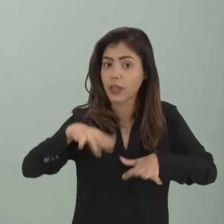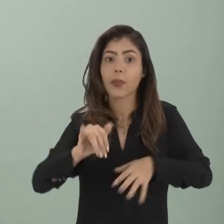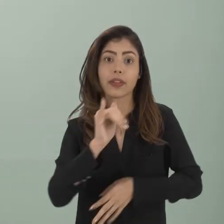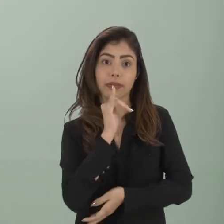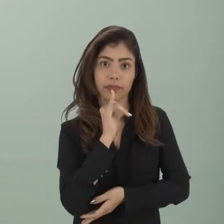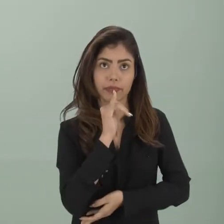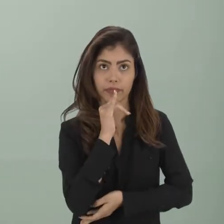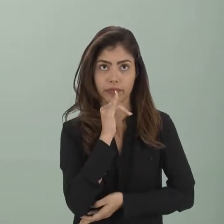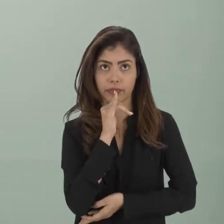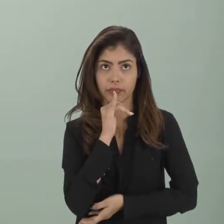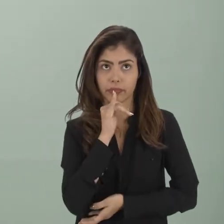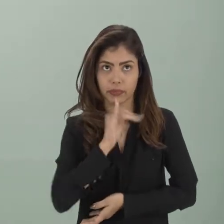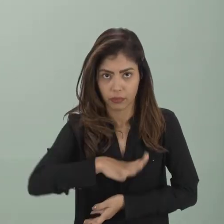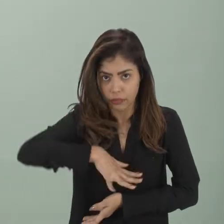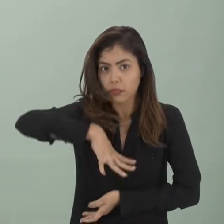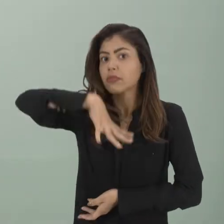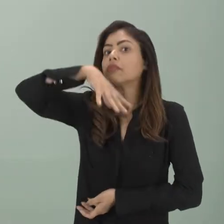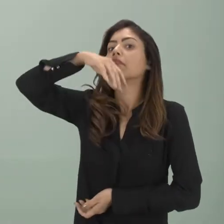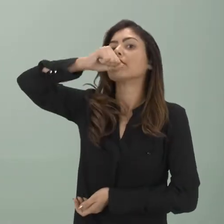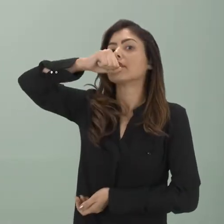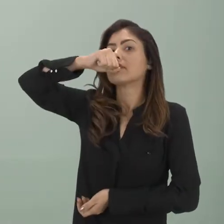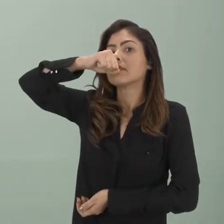exemplo, inspirem agora.